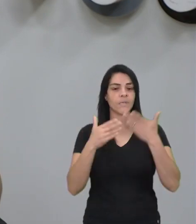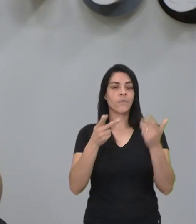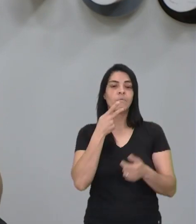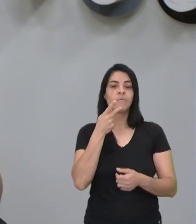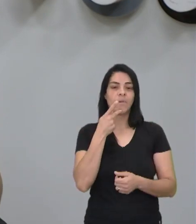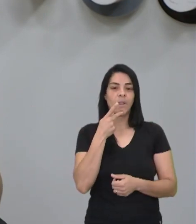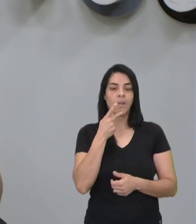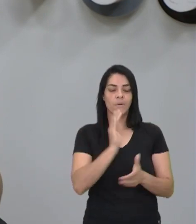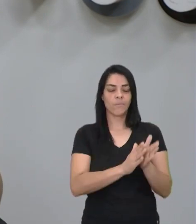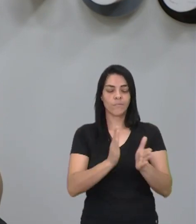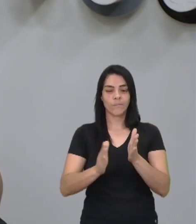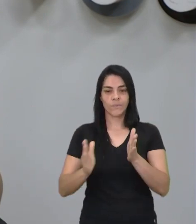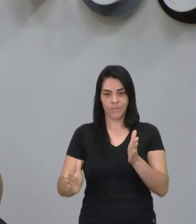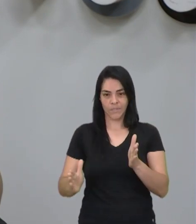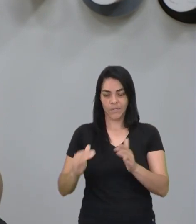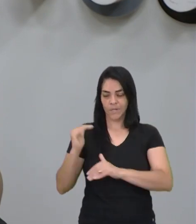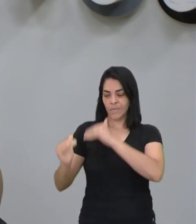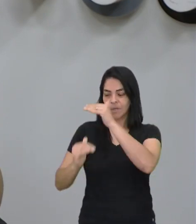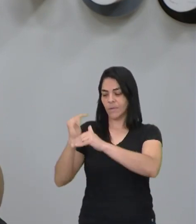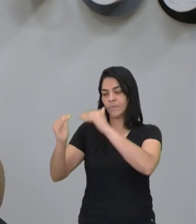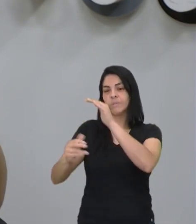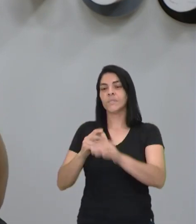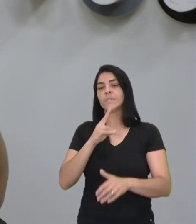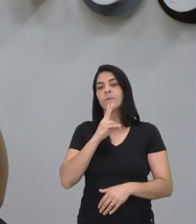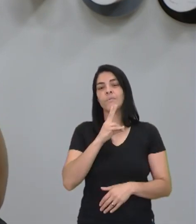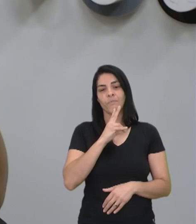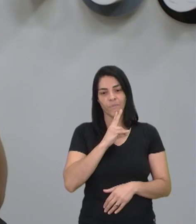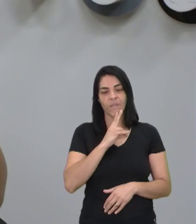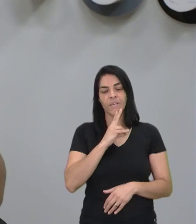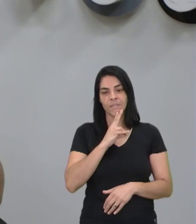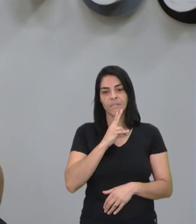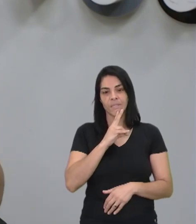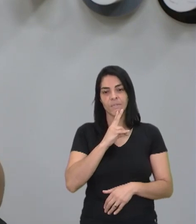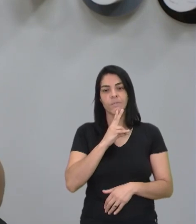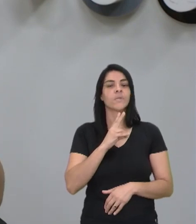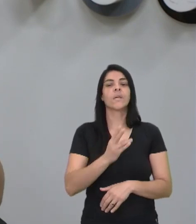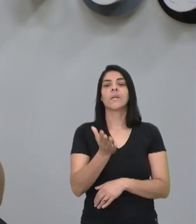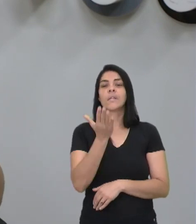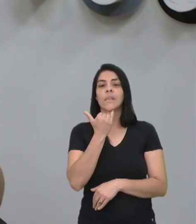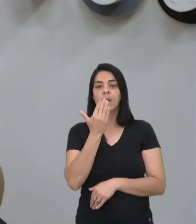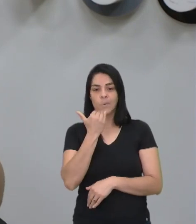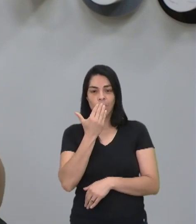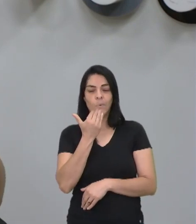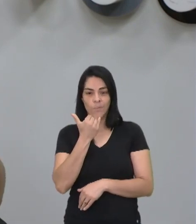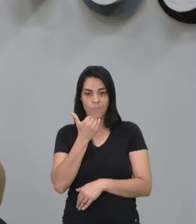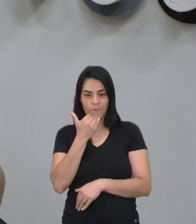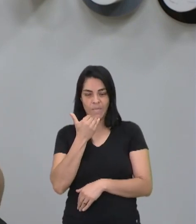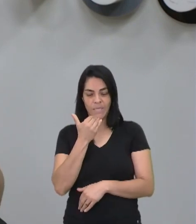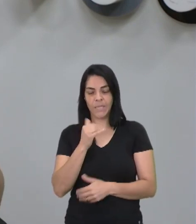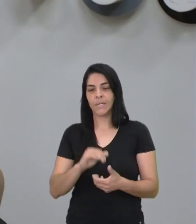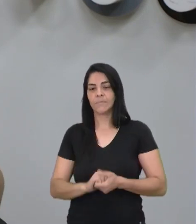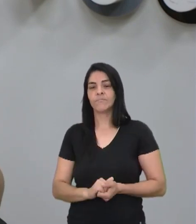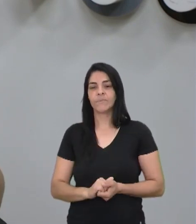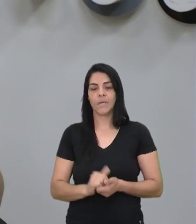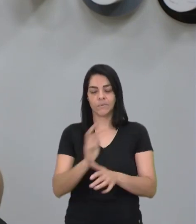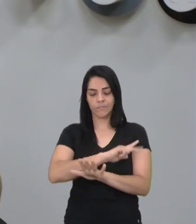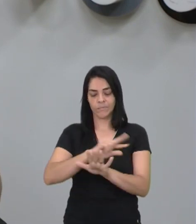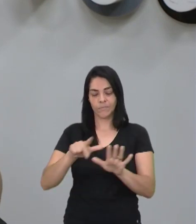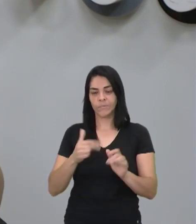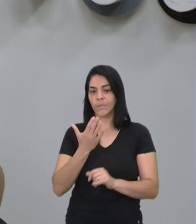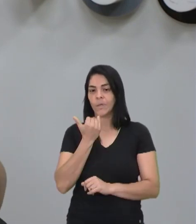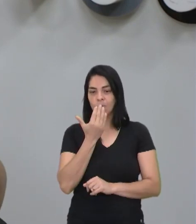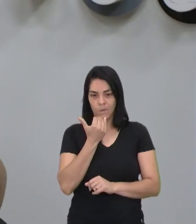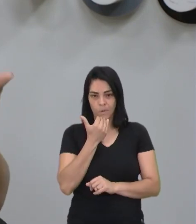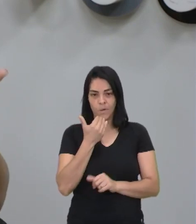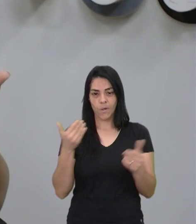também o processo da Revolução Verde, né? Que é a questão dos alimentos, da alimentação, da demanda de alimentos